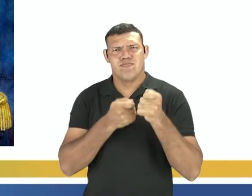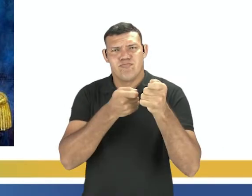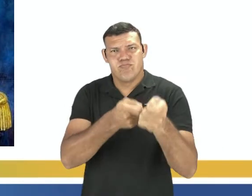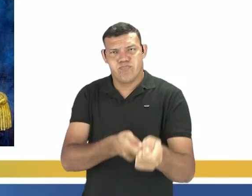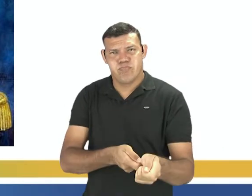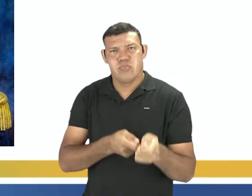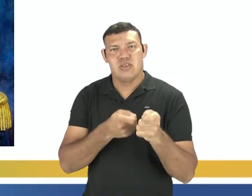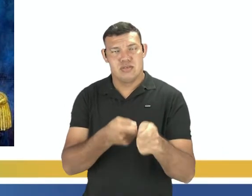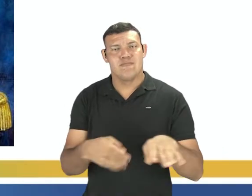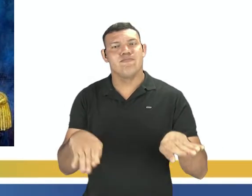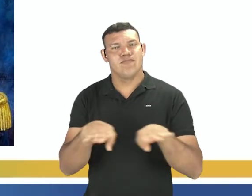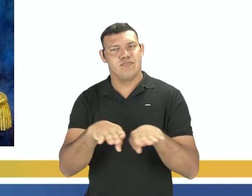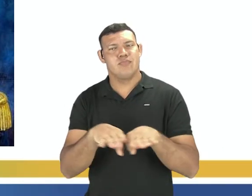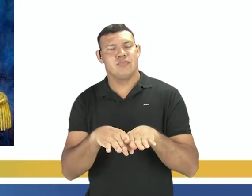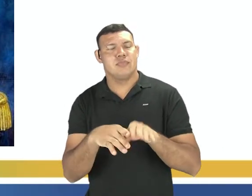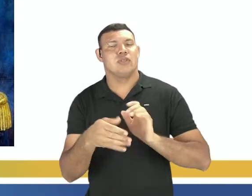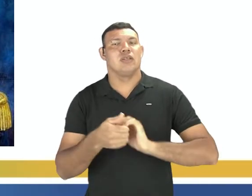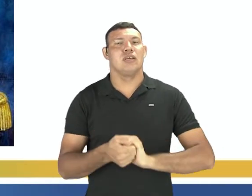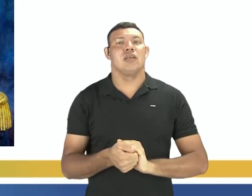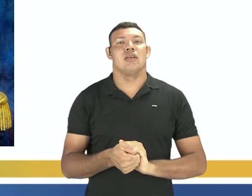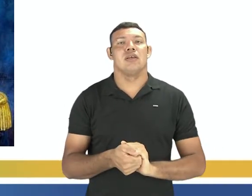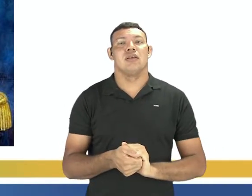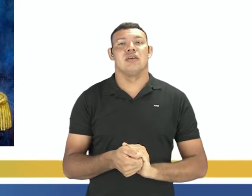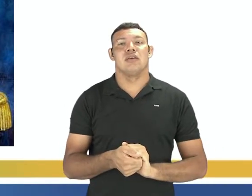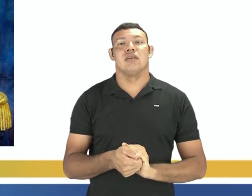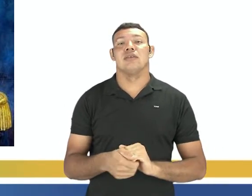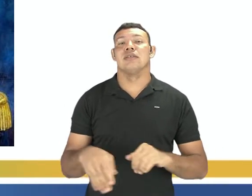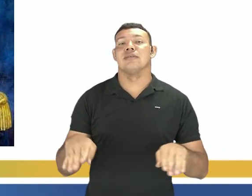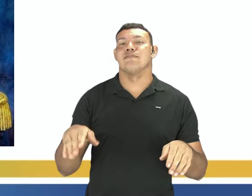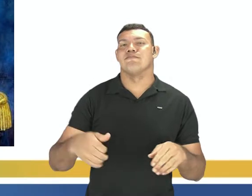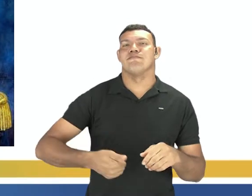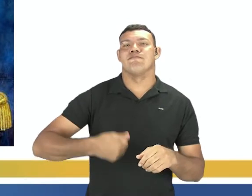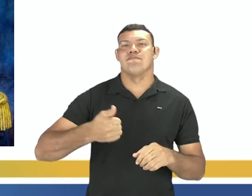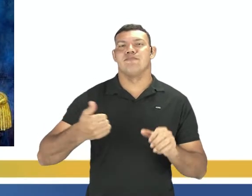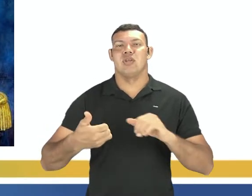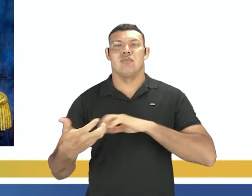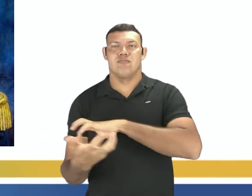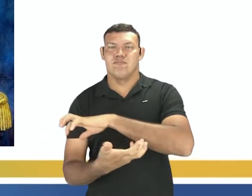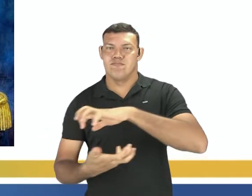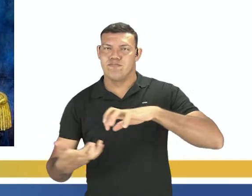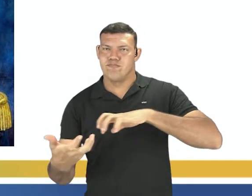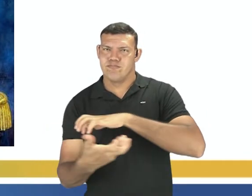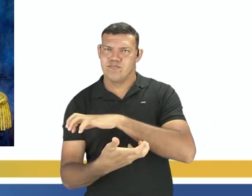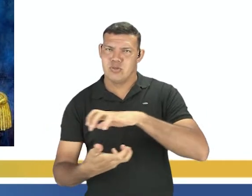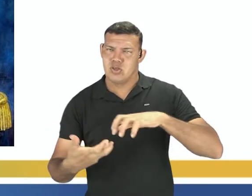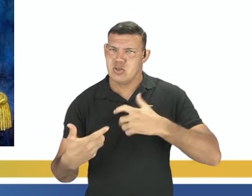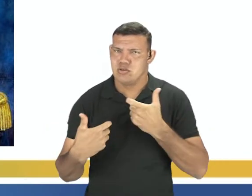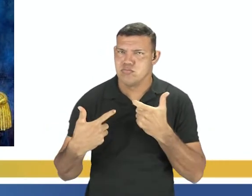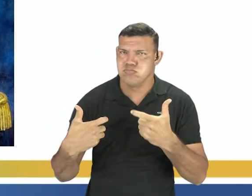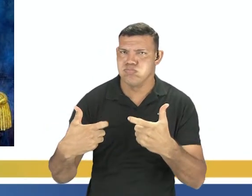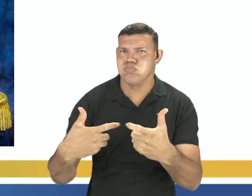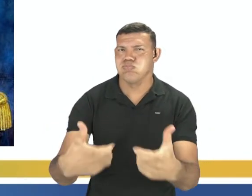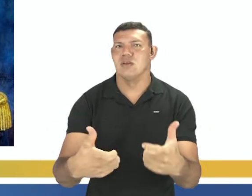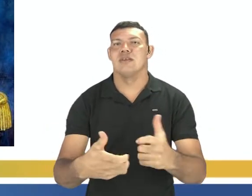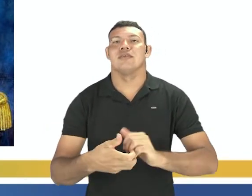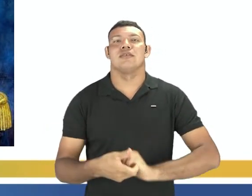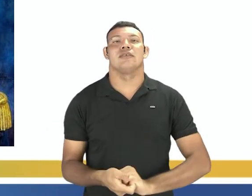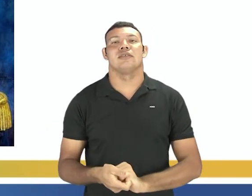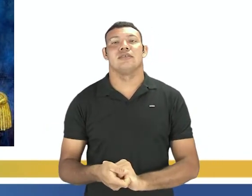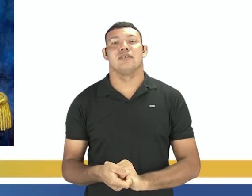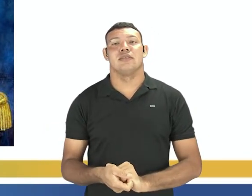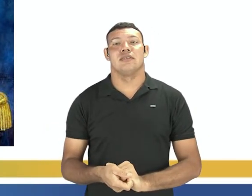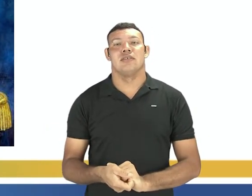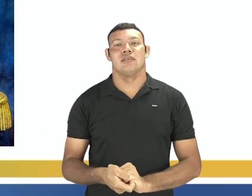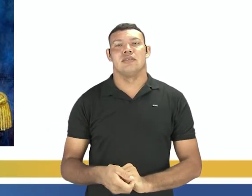líderes, né, de oposição, e aí a gente tem, por conta disso, a primeira revolta armada, né? A revolta armada aí a gente tem da Marinha